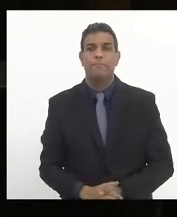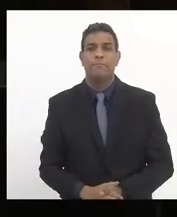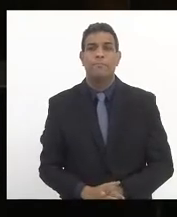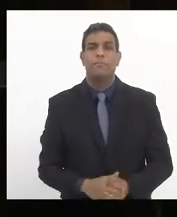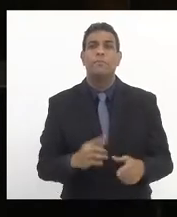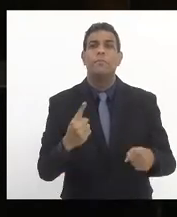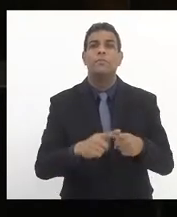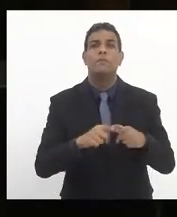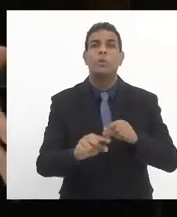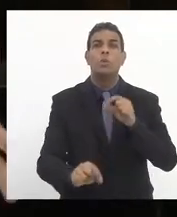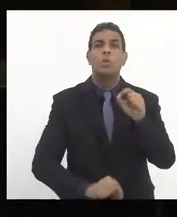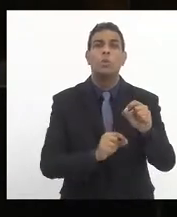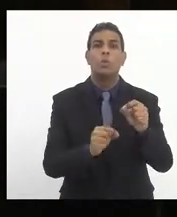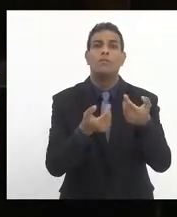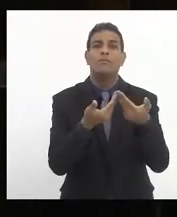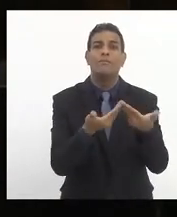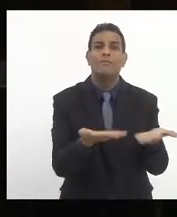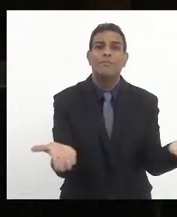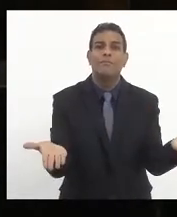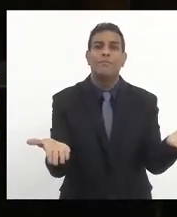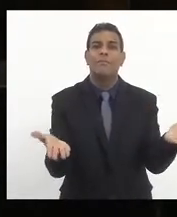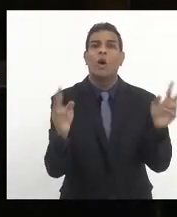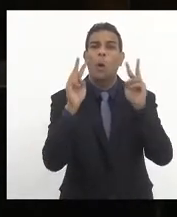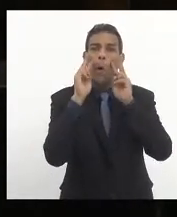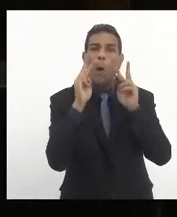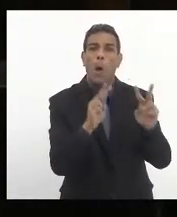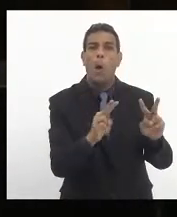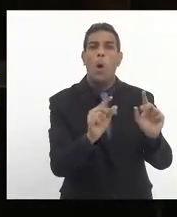Porque ele dá margem para isso.